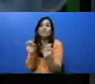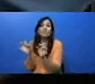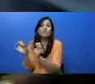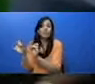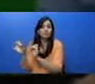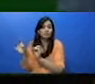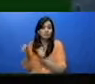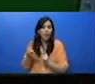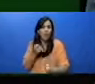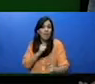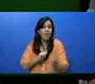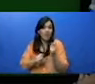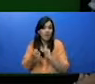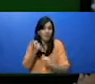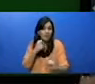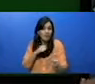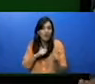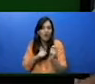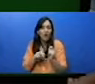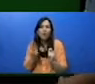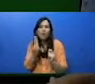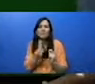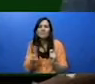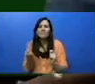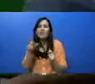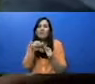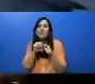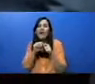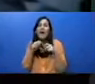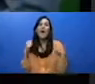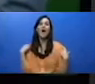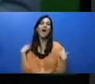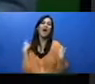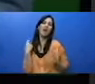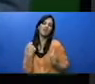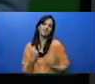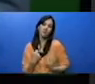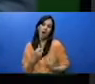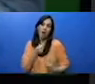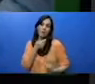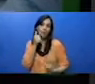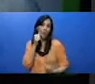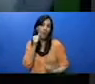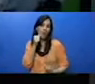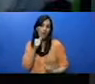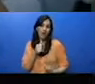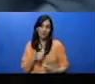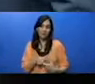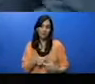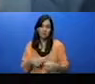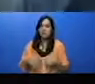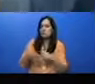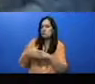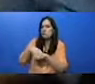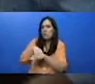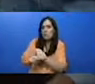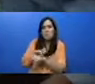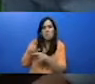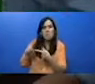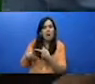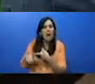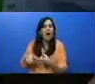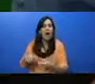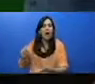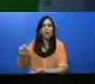né? E utilizada para a confecção de casaco feminino. Às vezes vira sapato, também bolsas,